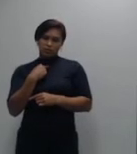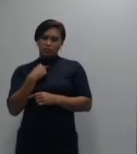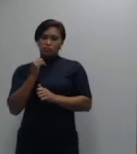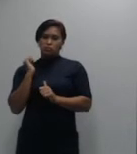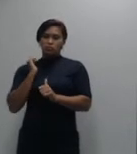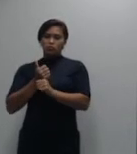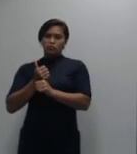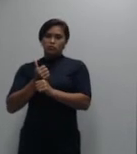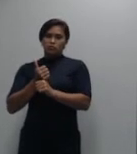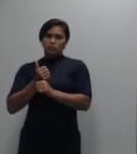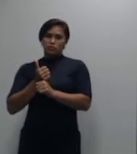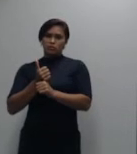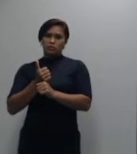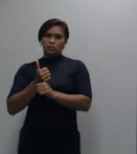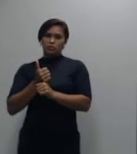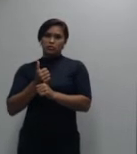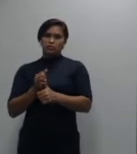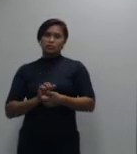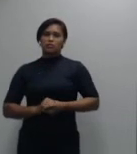o